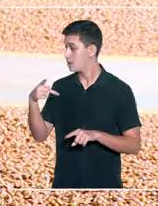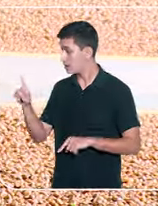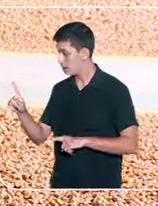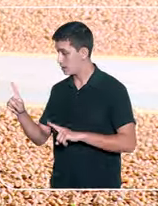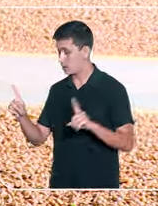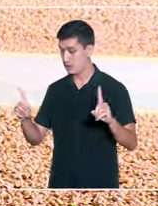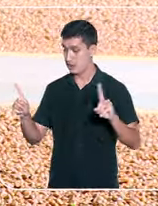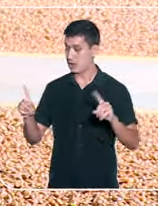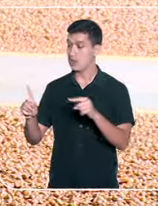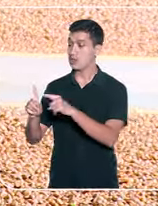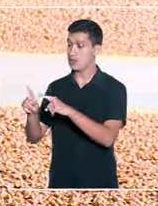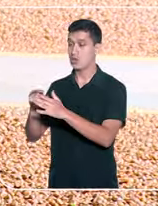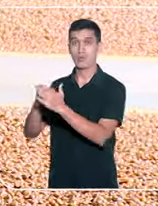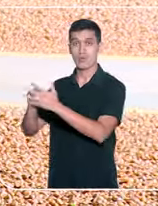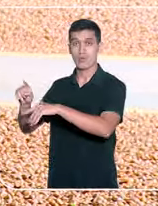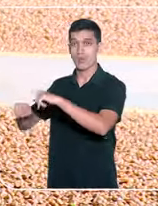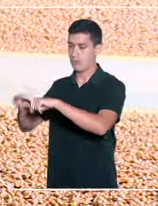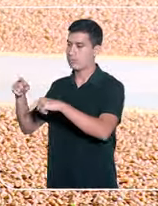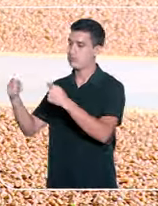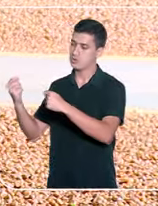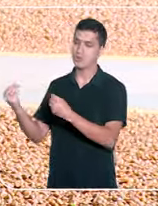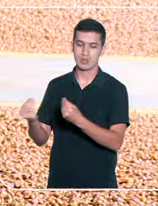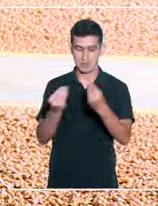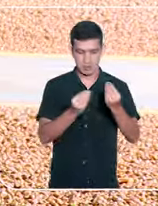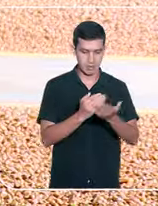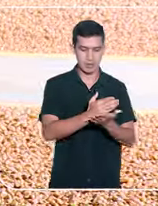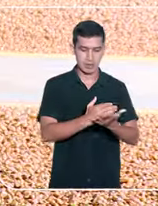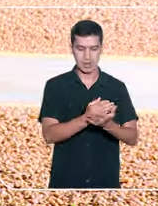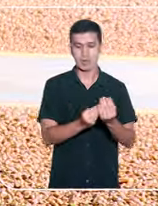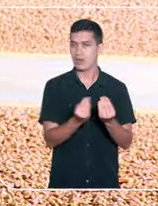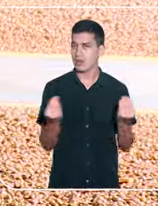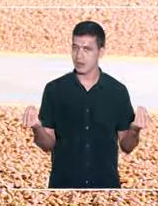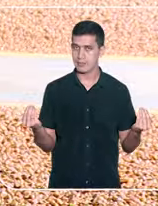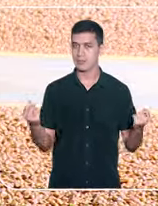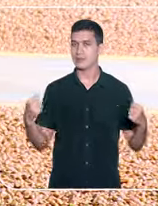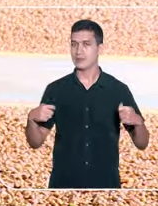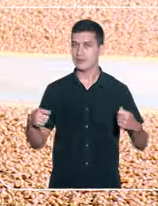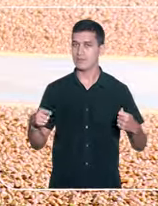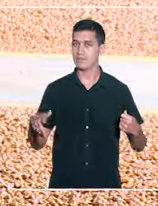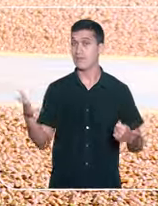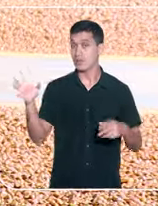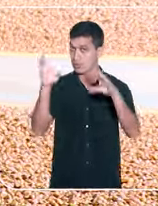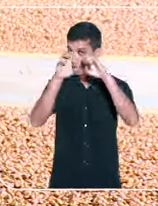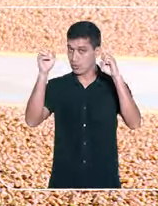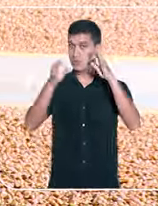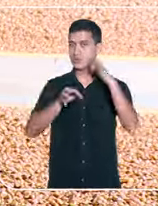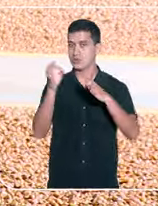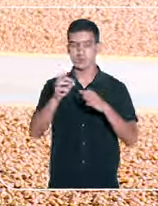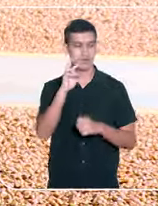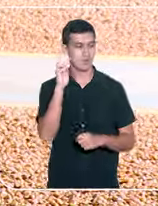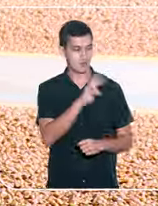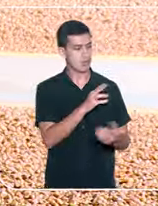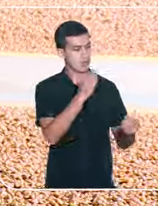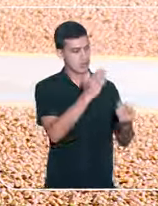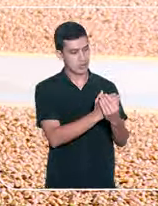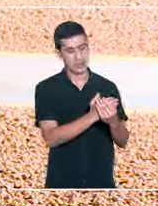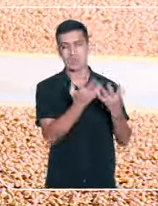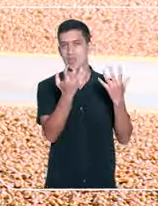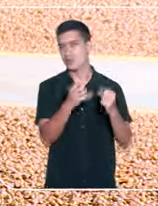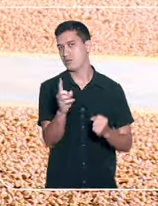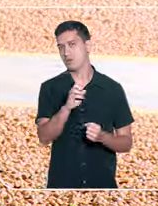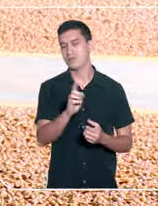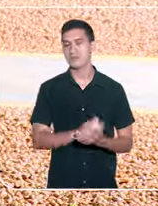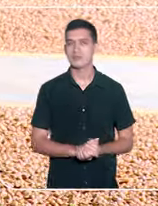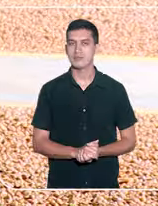ao argumento de que o Tribunal Fluminense ao não reconhecer o direito da autora a menção do imóvel do casal teria